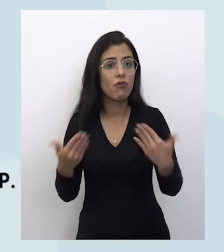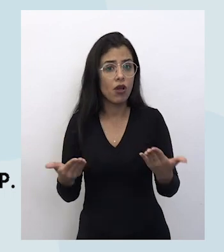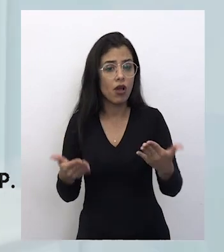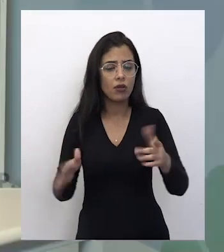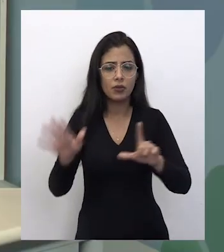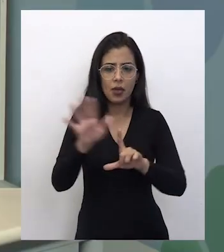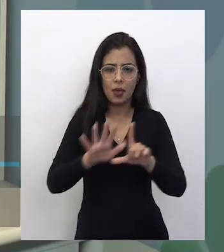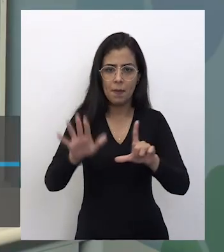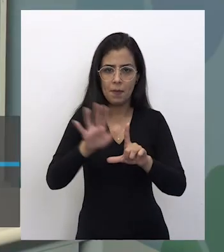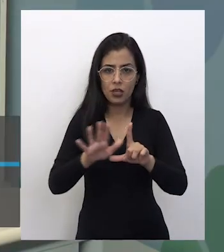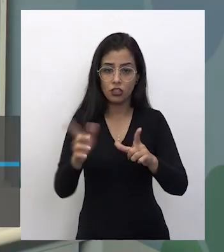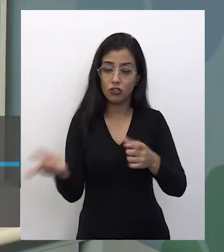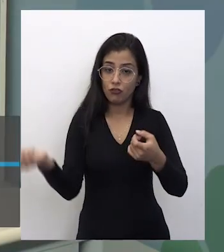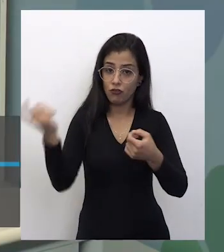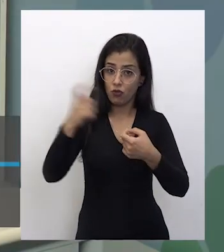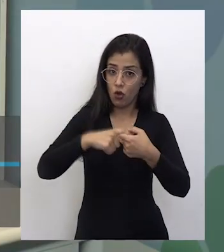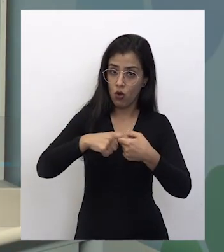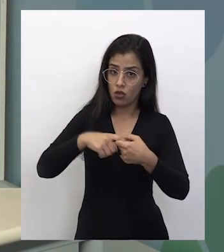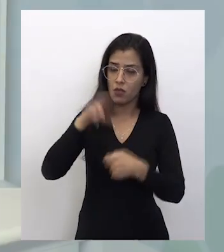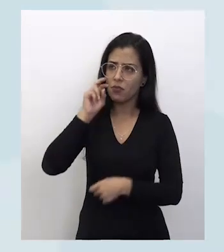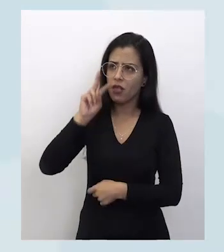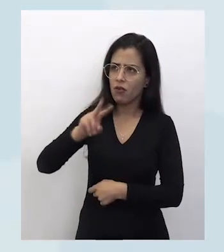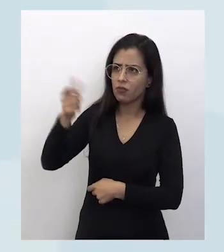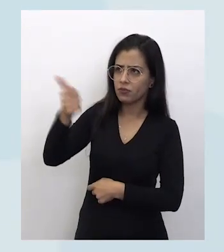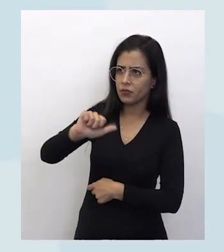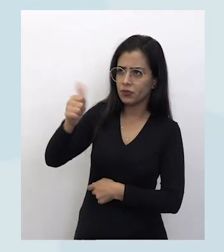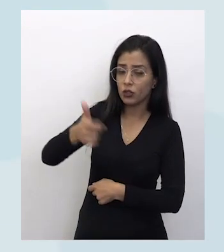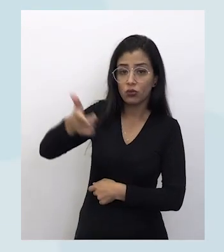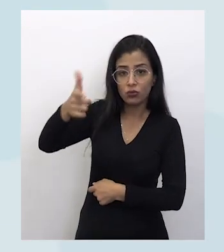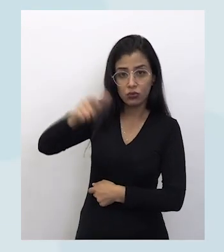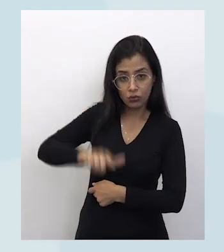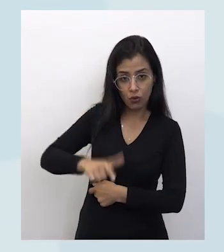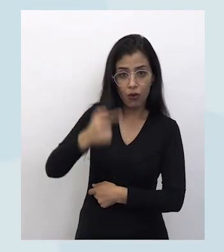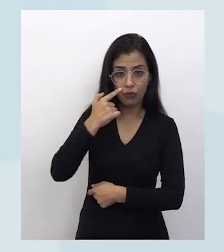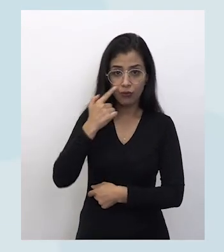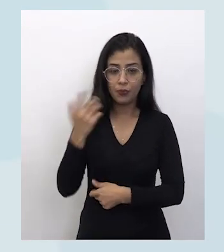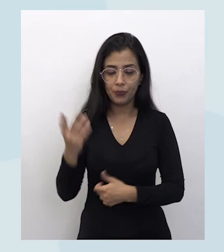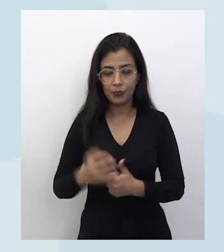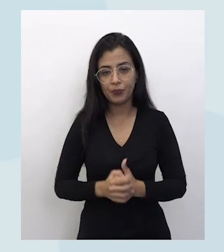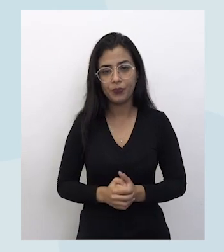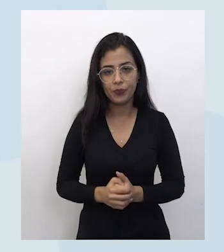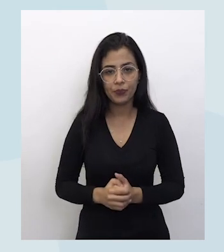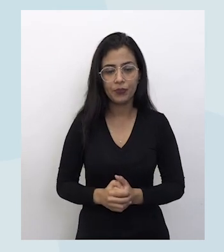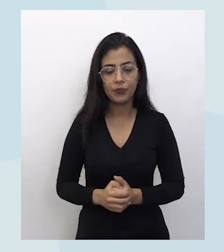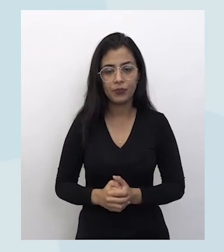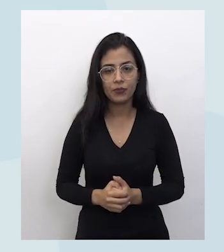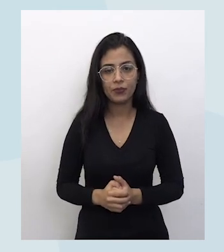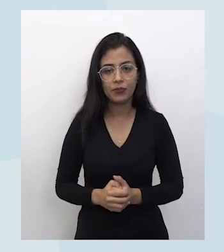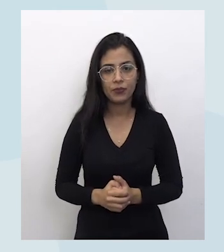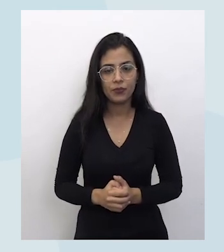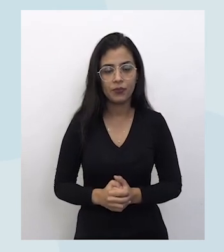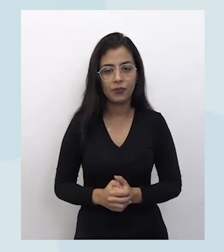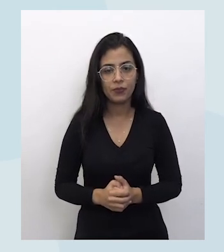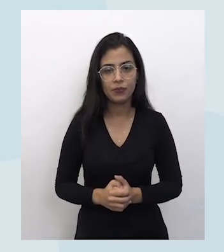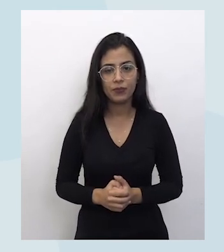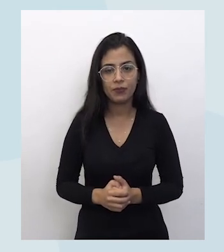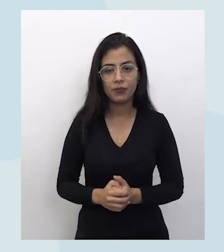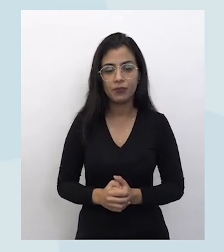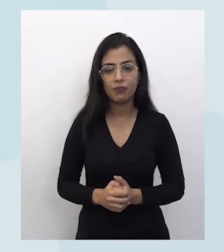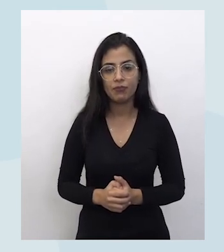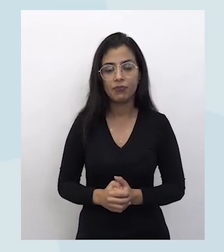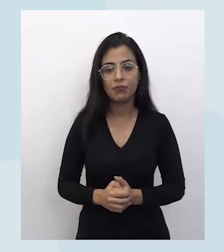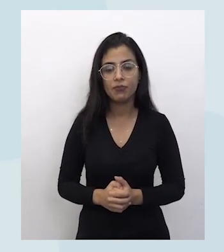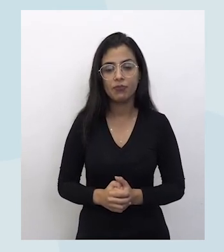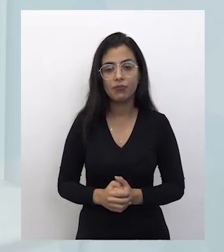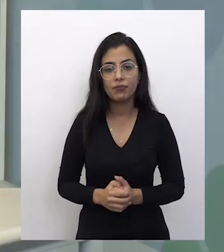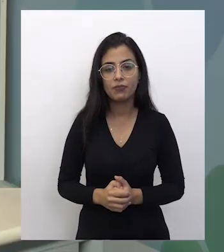pouquinho a imagem, só para vocês analisarem mais um pouquinho, para vocês observarem essa imagem. E